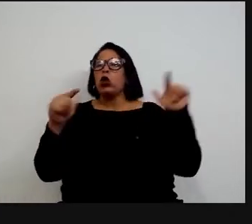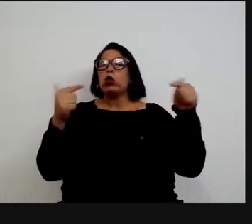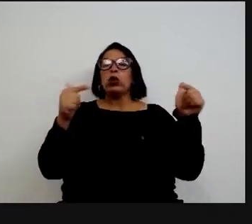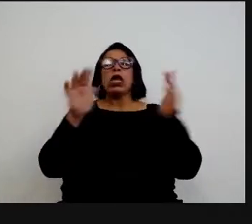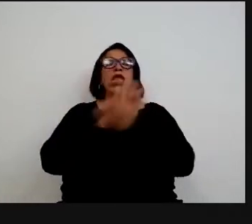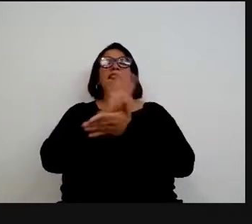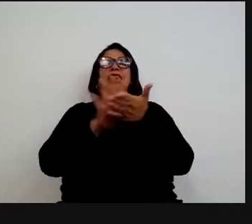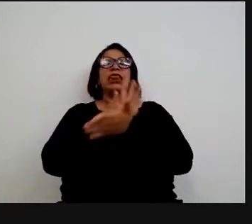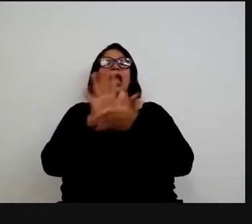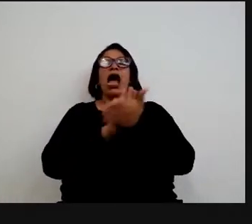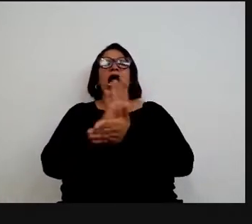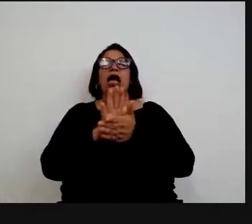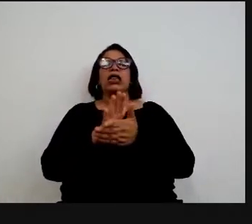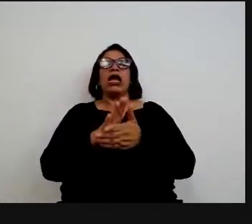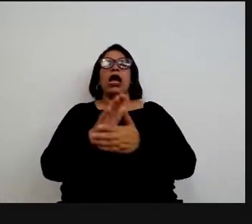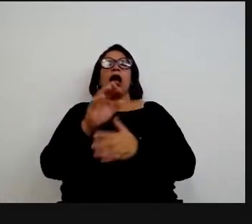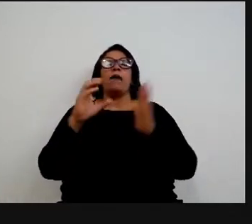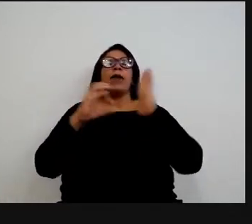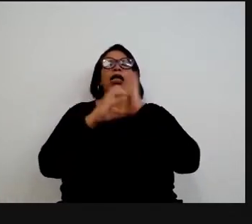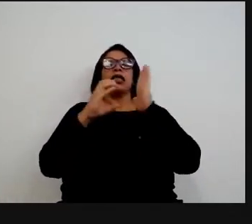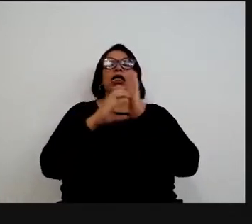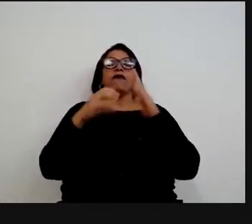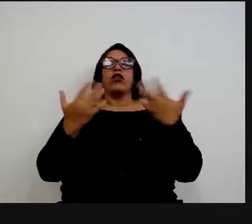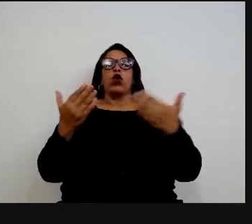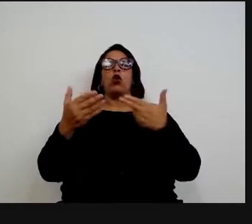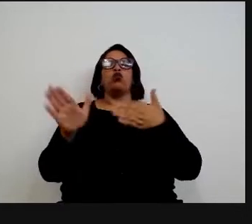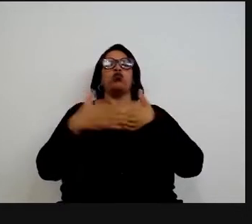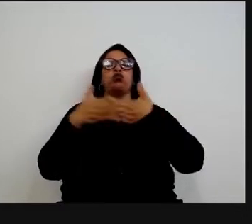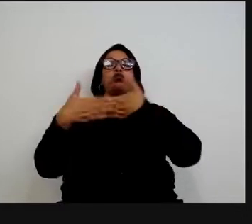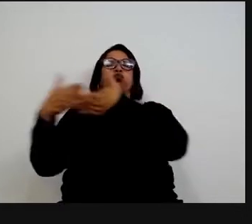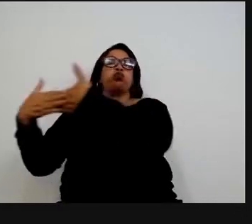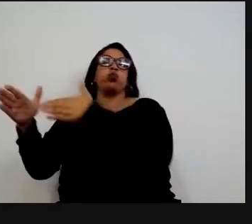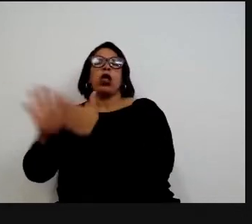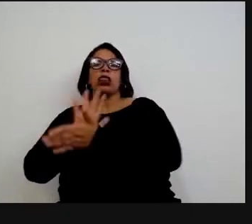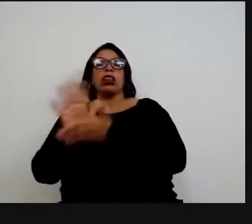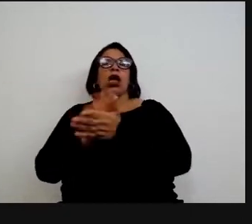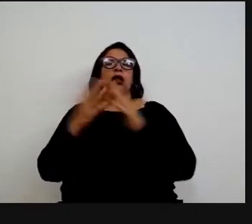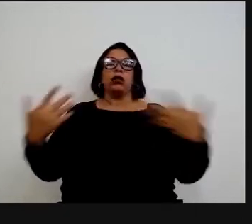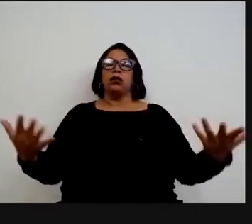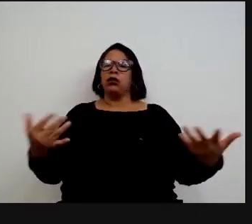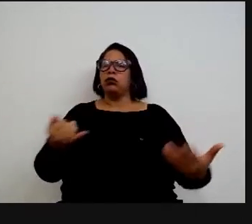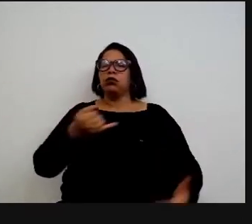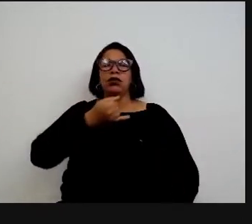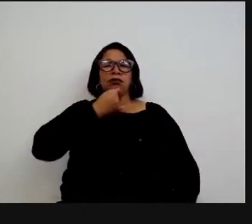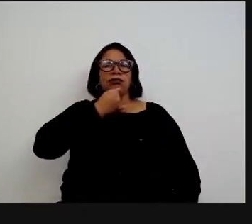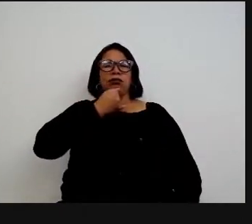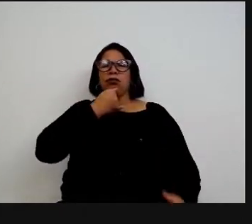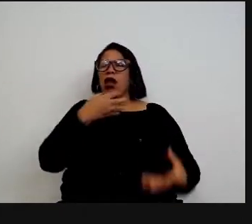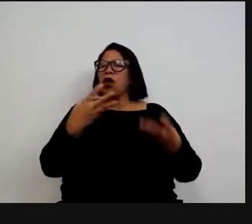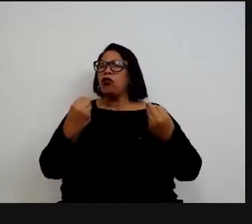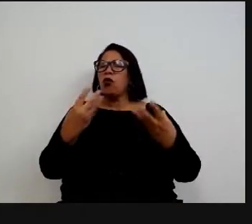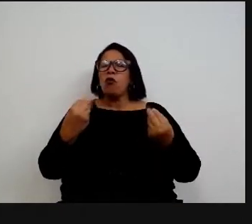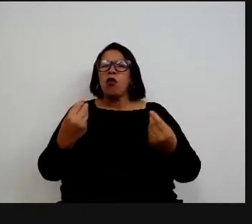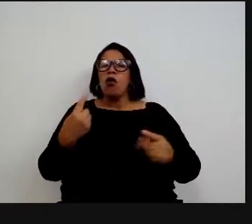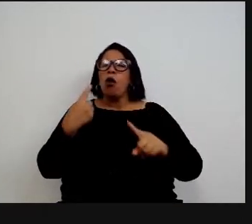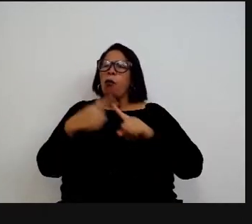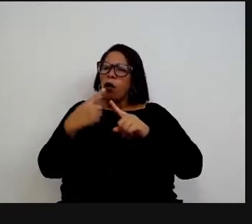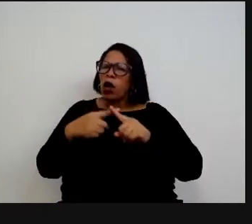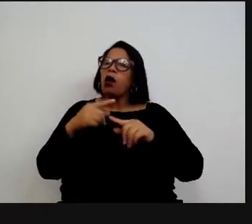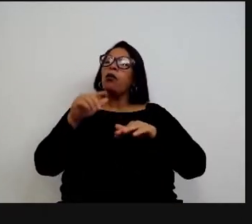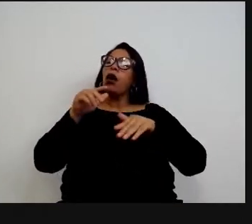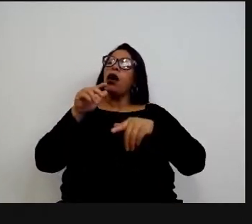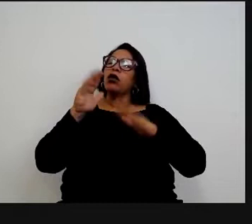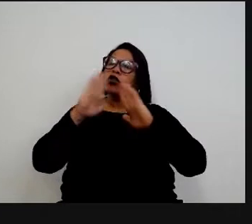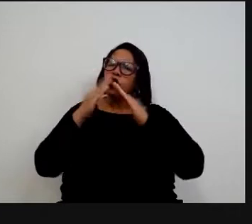temos nada para oferecer para os nossos servidores nesse momento. Que triste, né? Uma escola que tinha que estar ali,